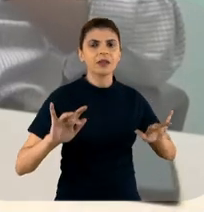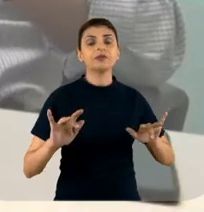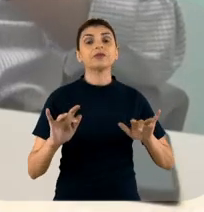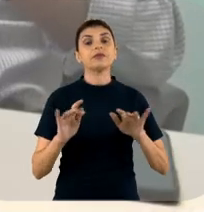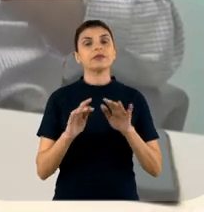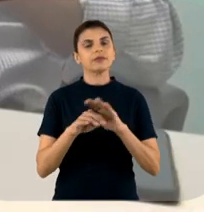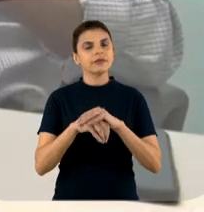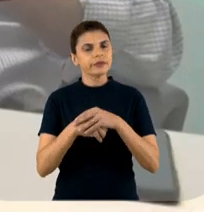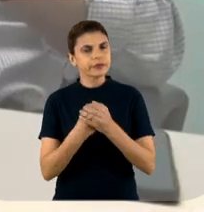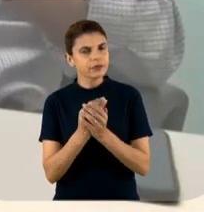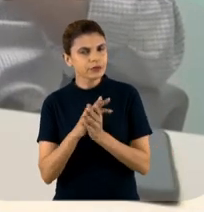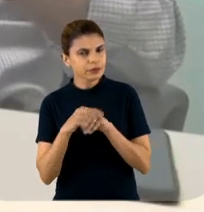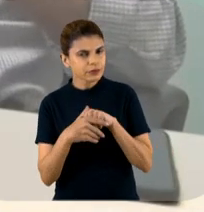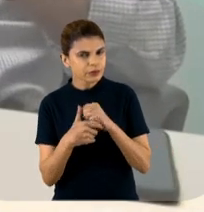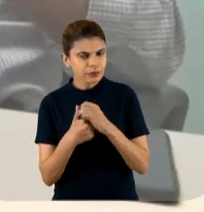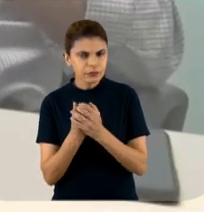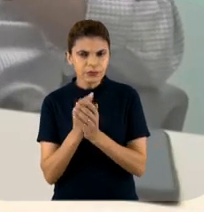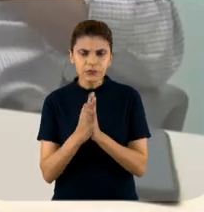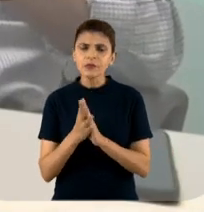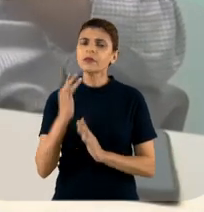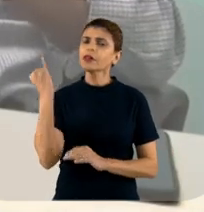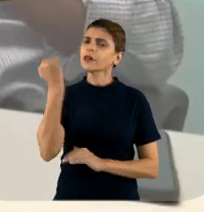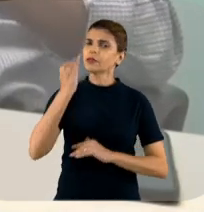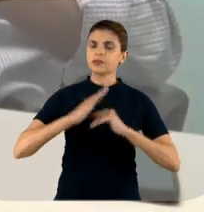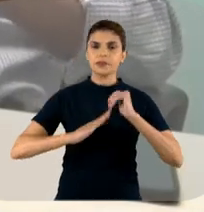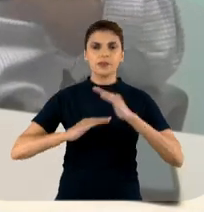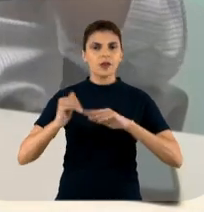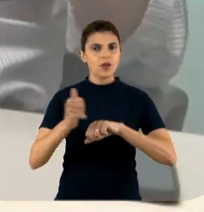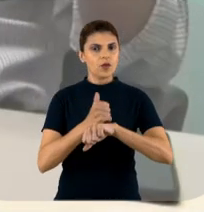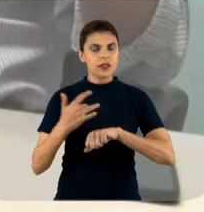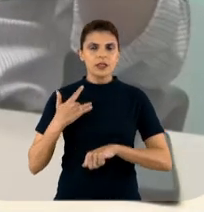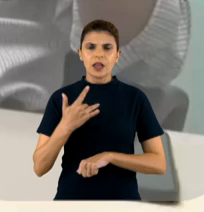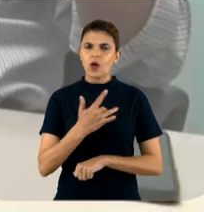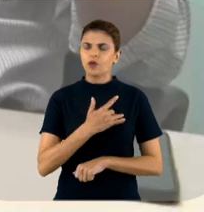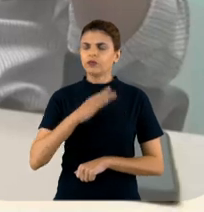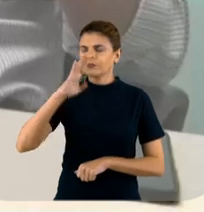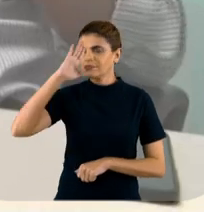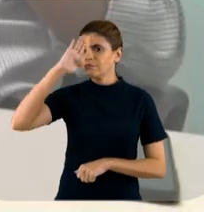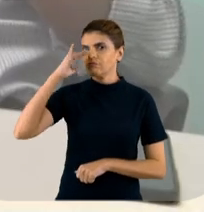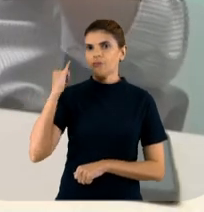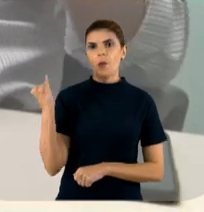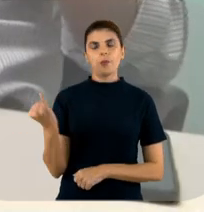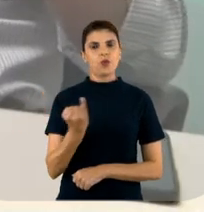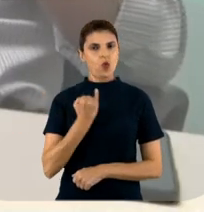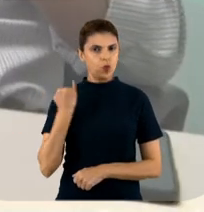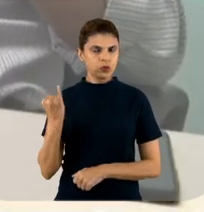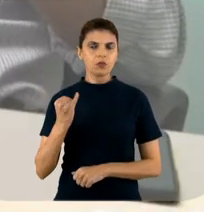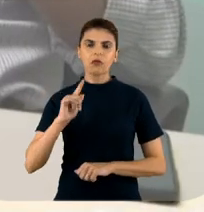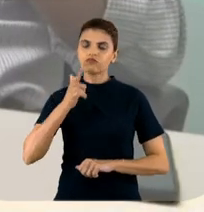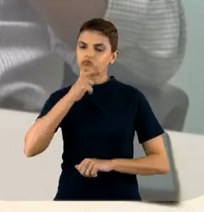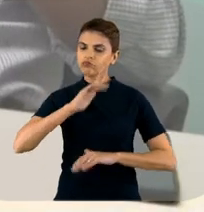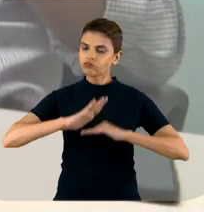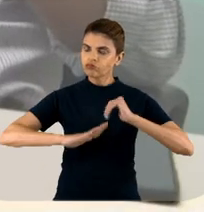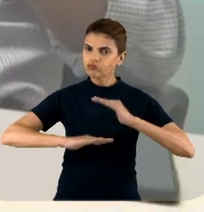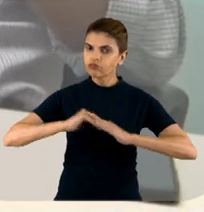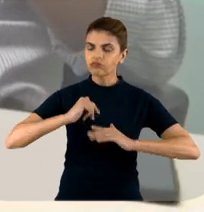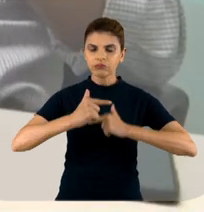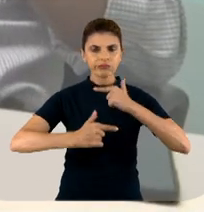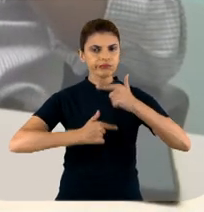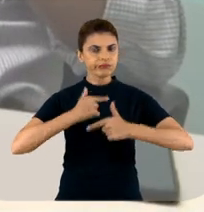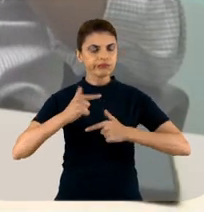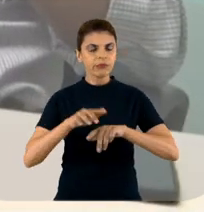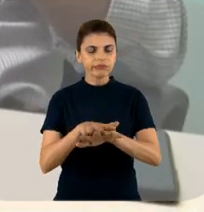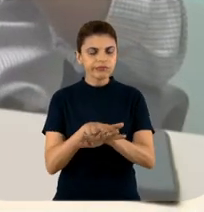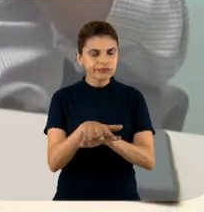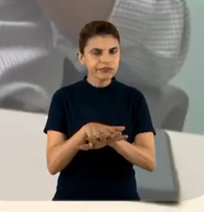eh a lavagem das mãos é é um aspecto muito importante pro profissional de saúde é básico né é super importante esse exercício da lavagem